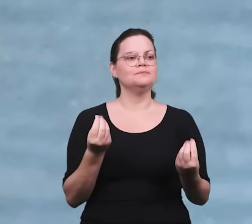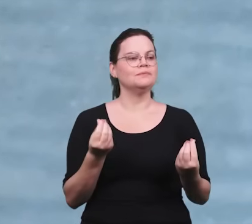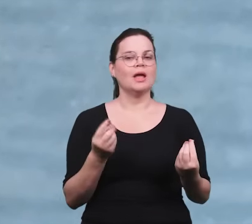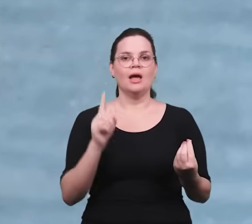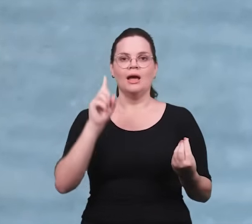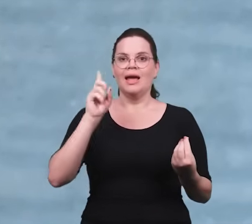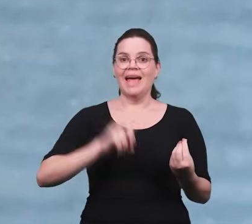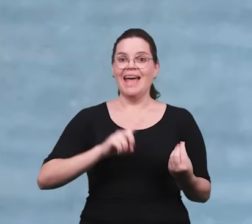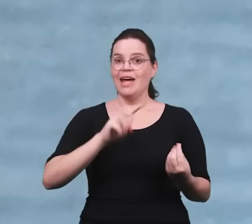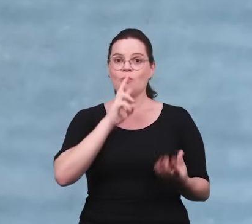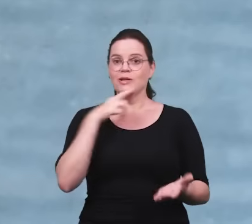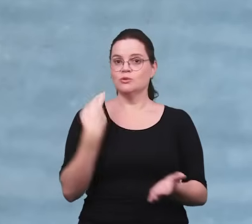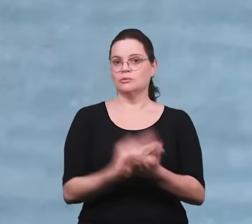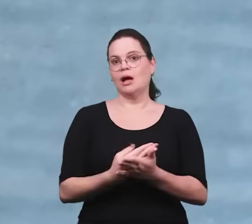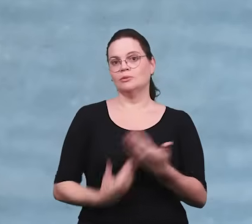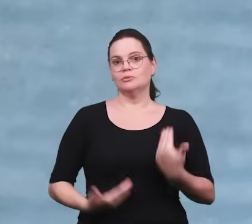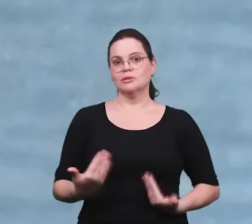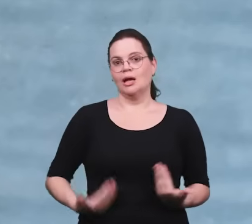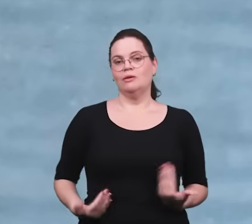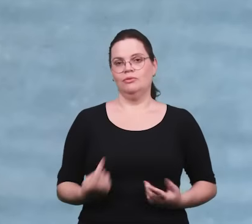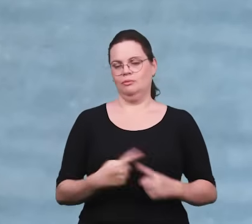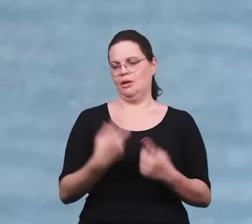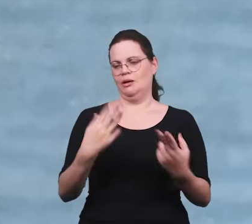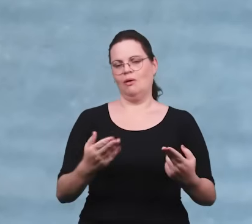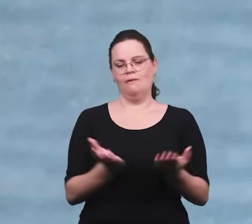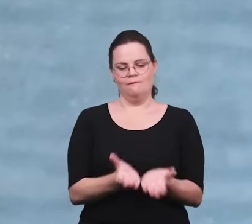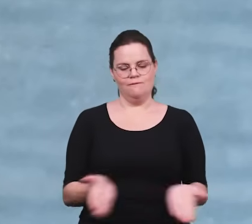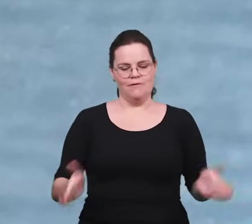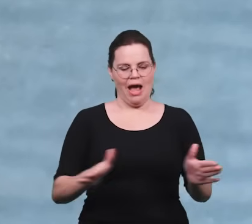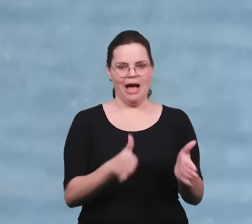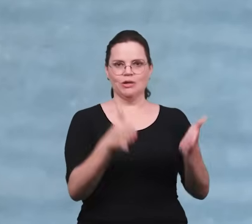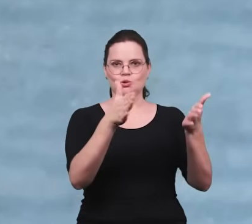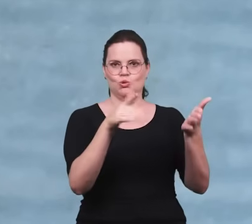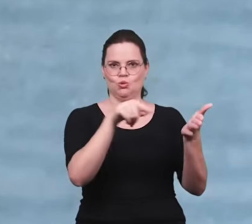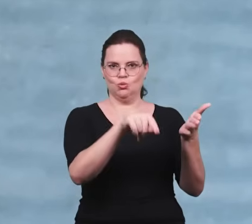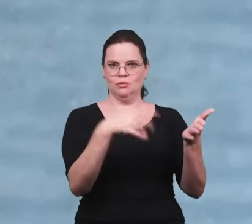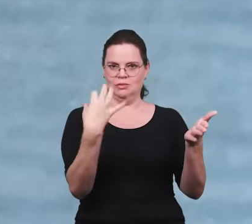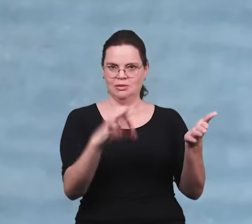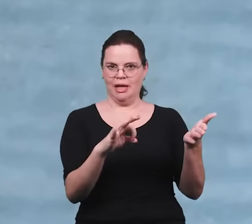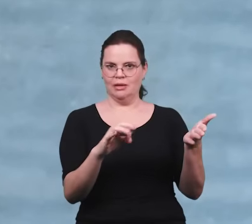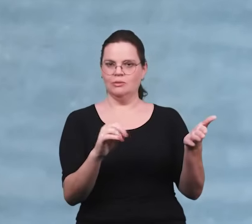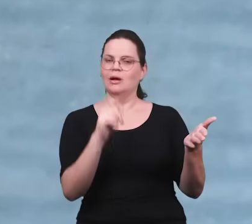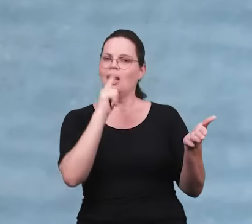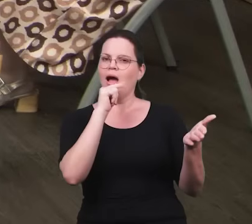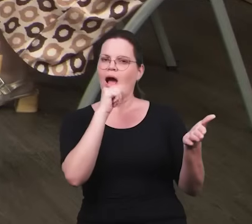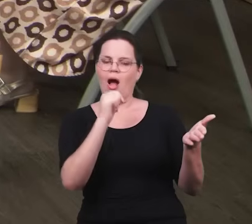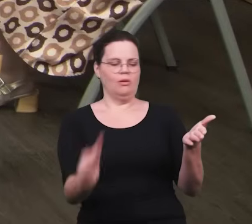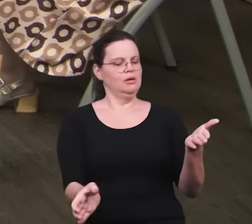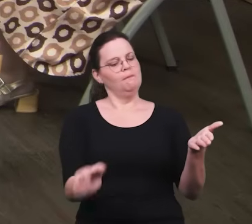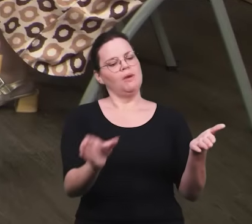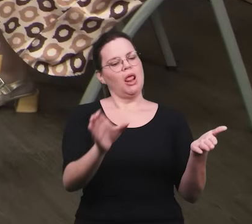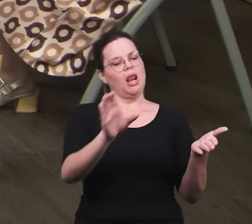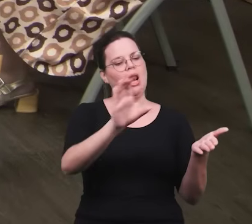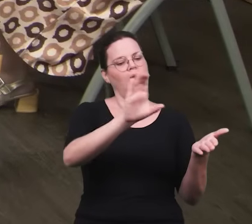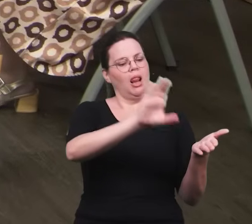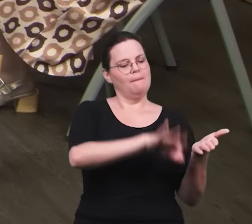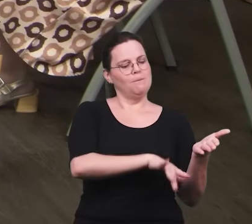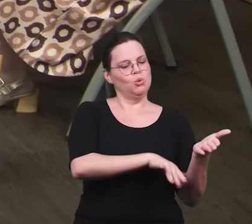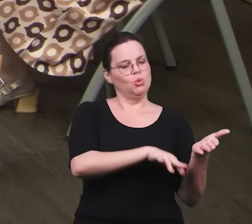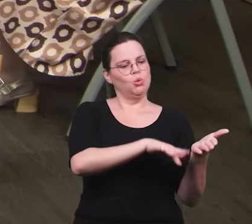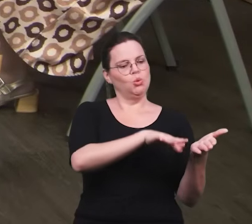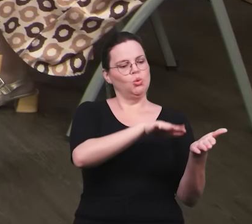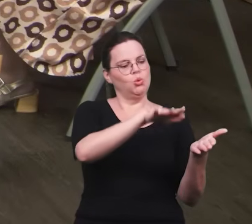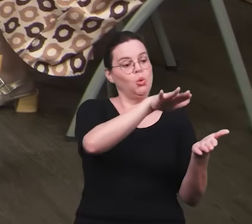vaso enche, e quando ele transborda, outras pessoas podem ter acesso àquilo que está no interior do vaso. Sem dúvida. Você tem o